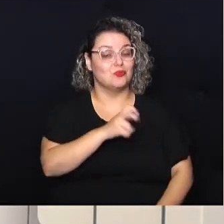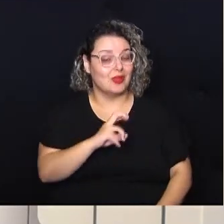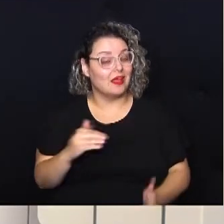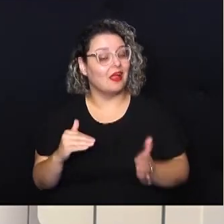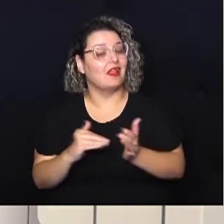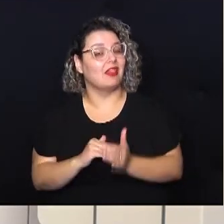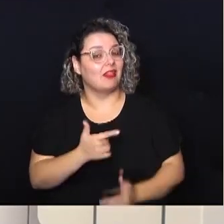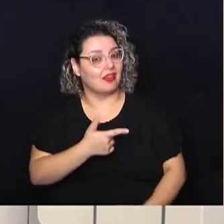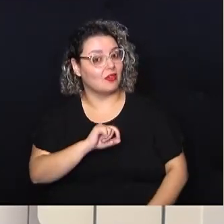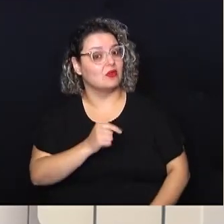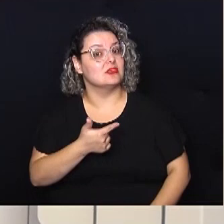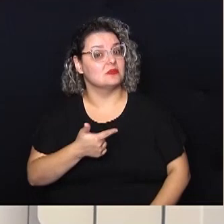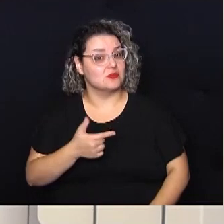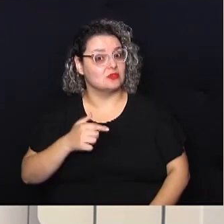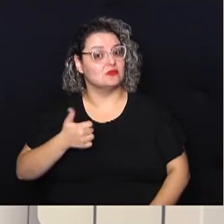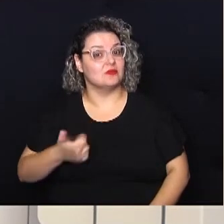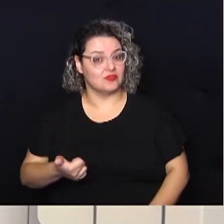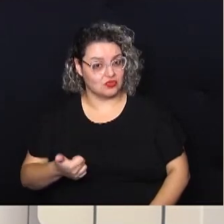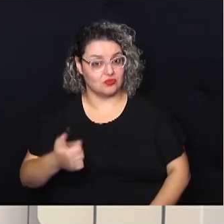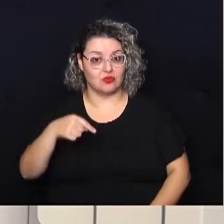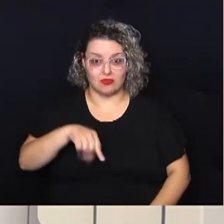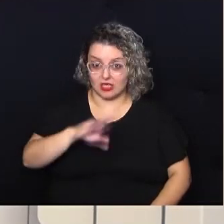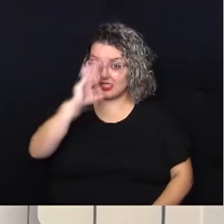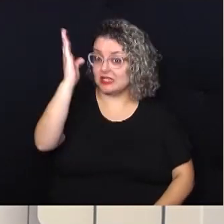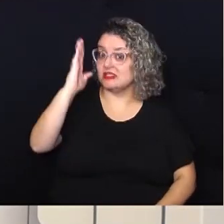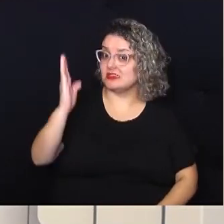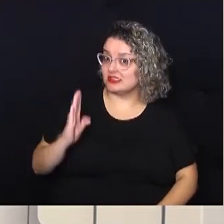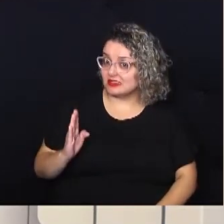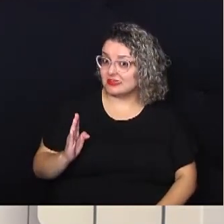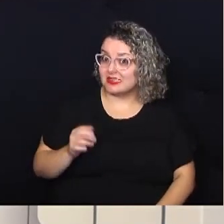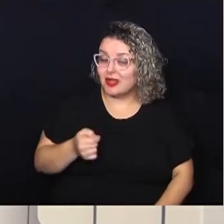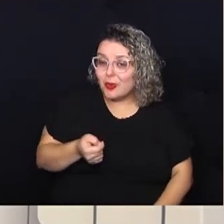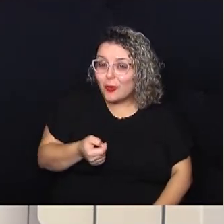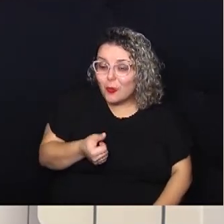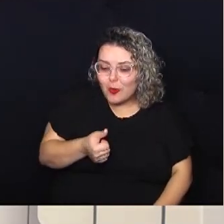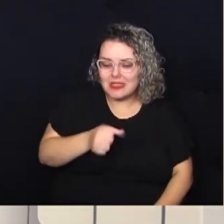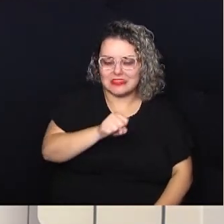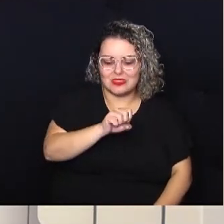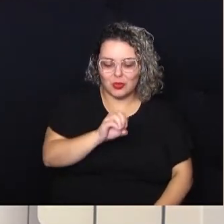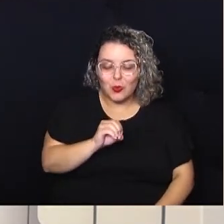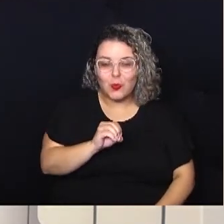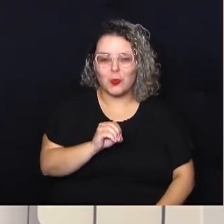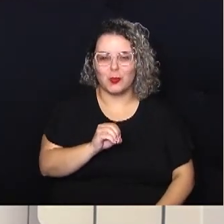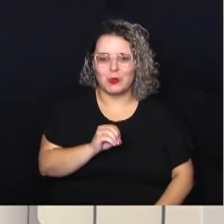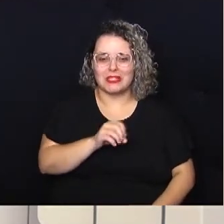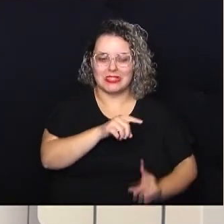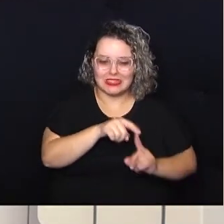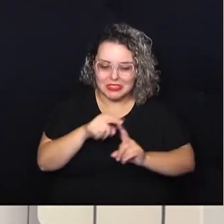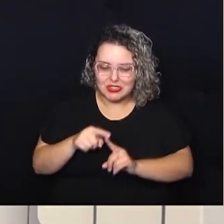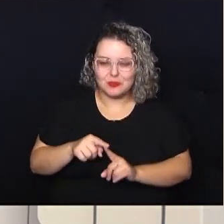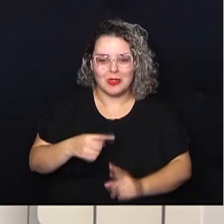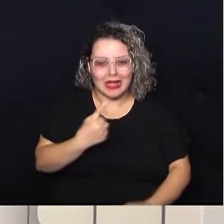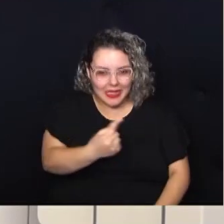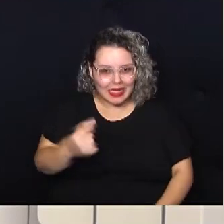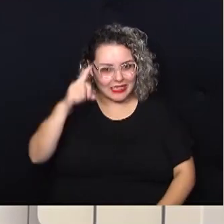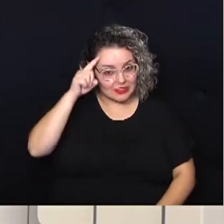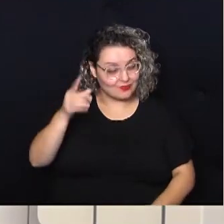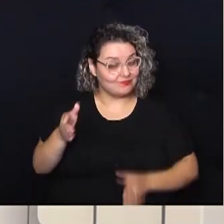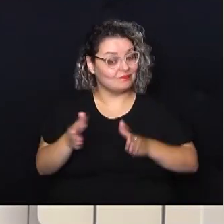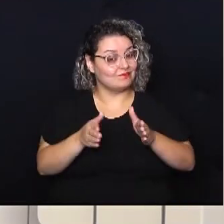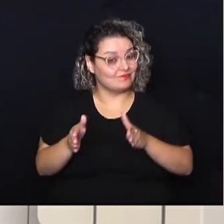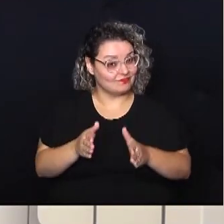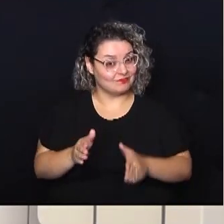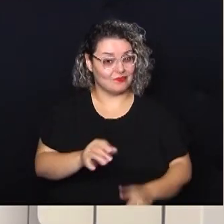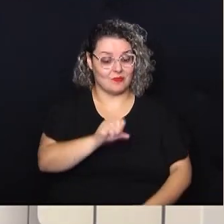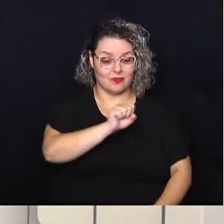a 2021 aqui no Brasil. Quase 80 casos por dia neste período.